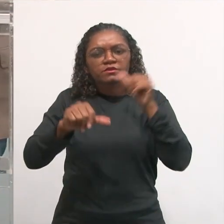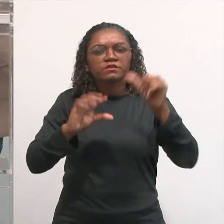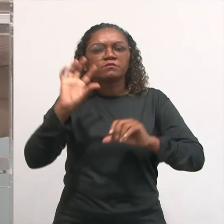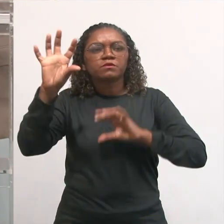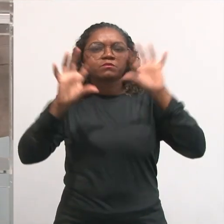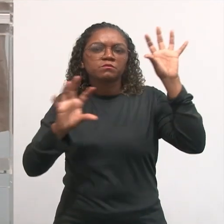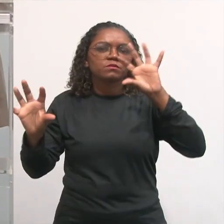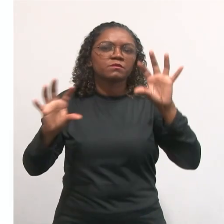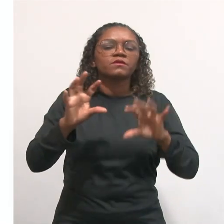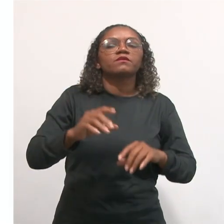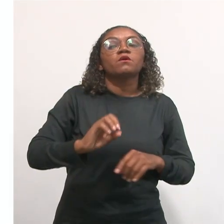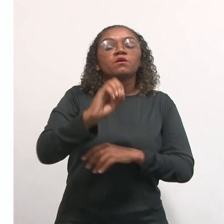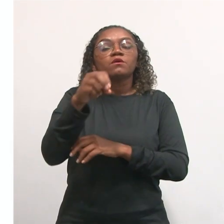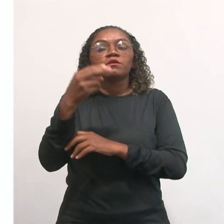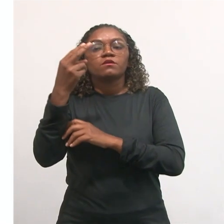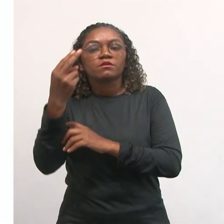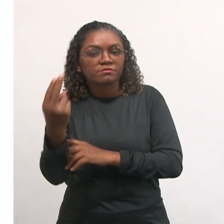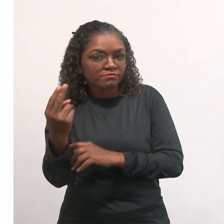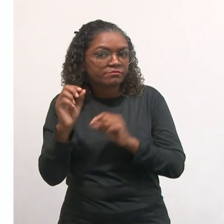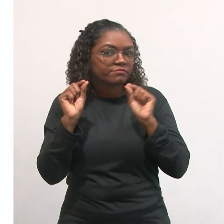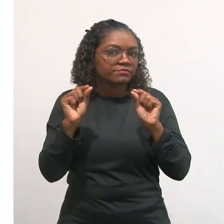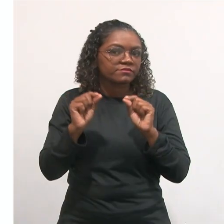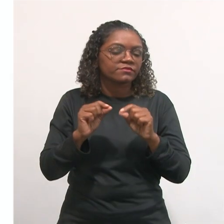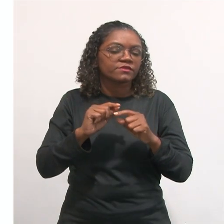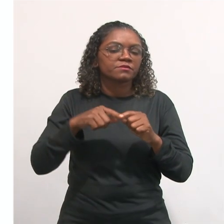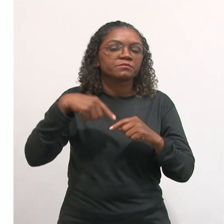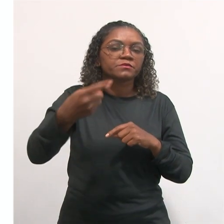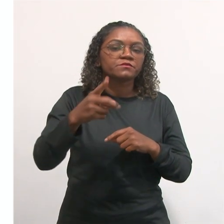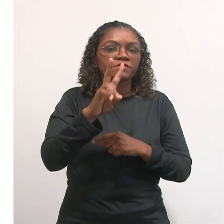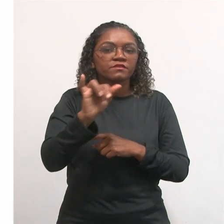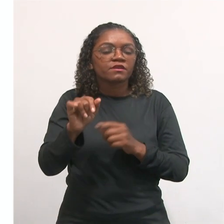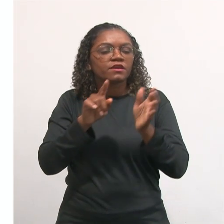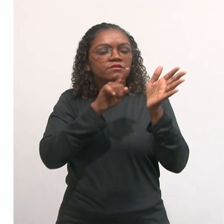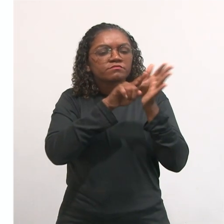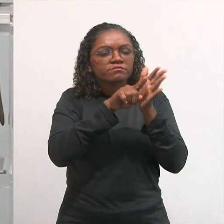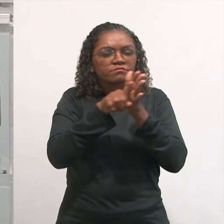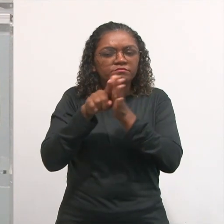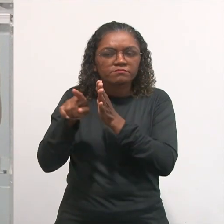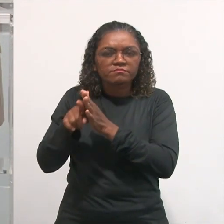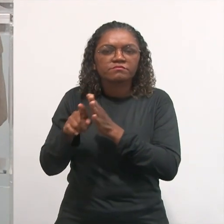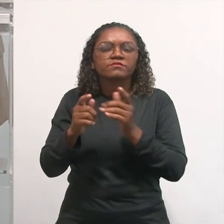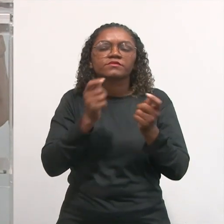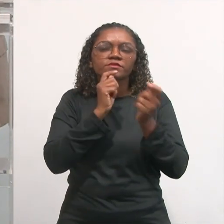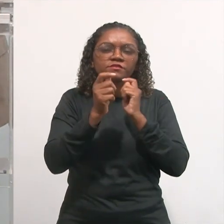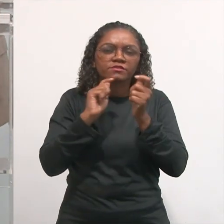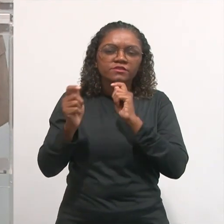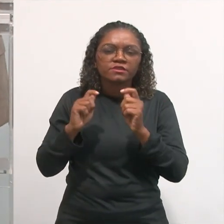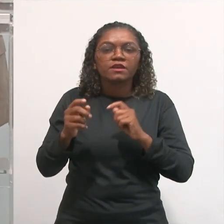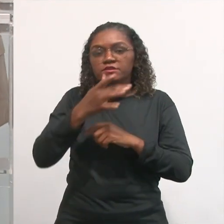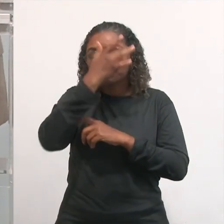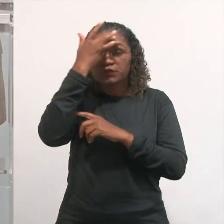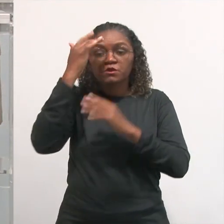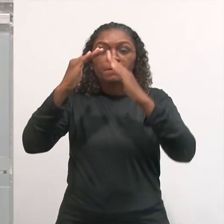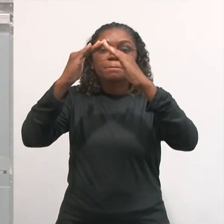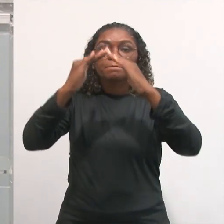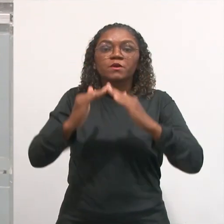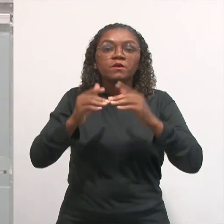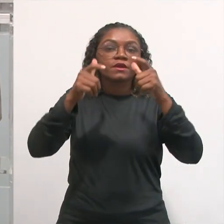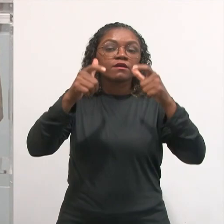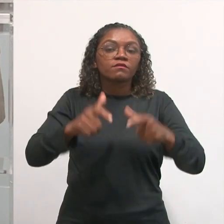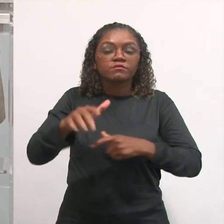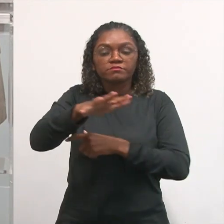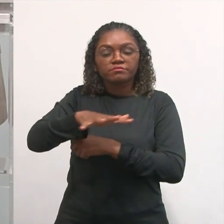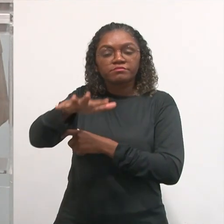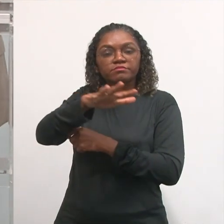E aí, convenientemente, eu vou entrevistar os, sei lá, moradores ou cidadãos que estejam numa